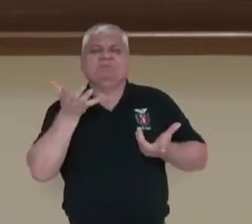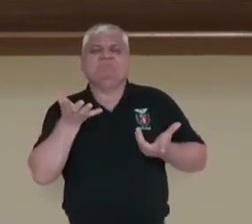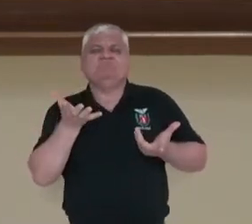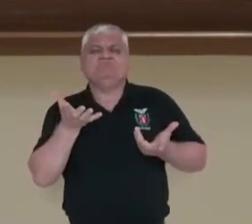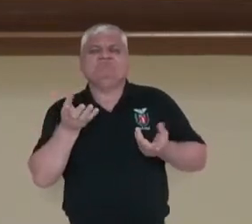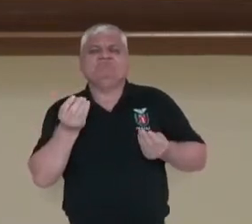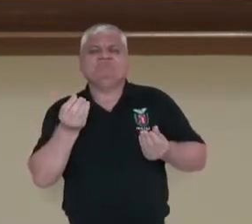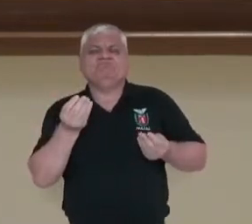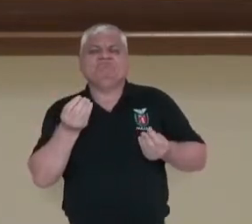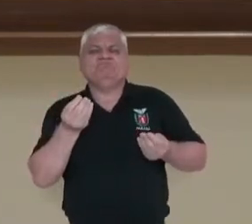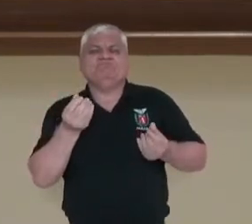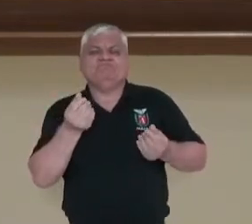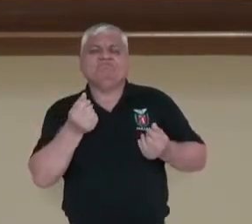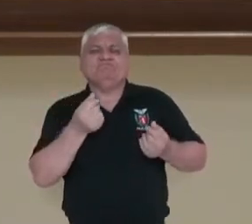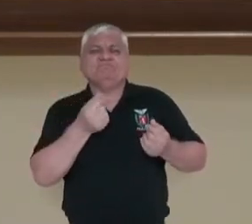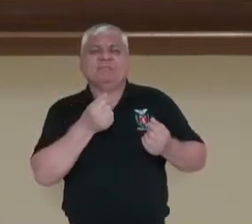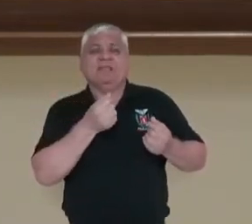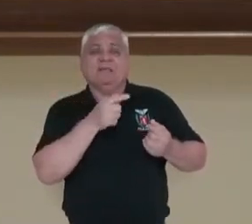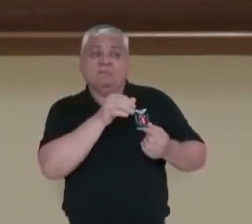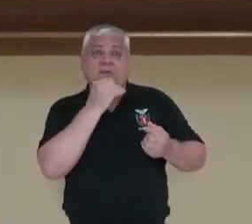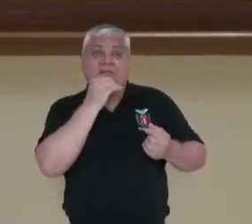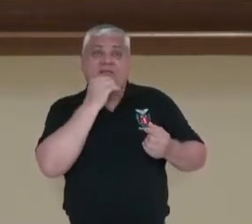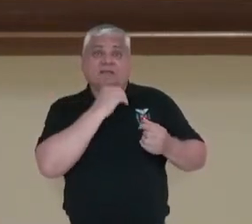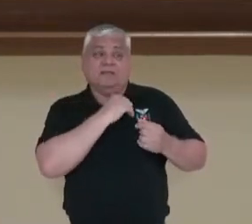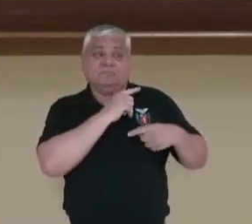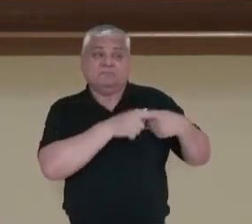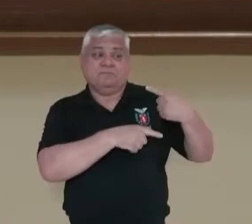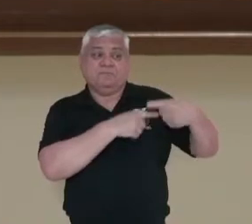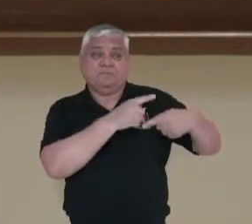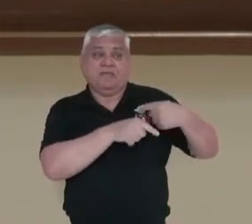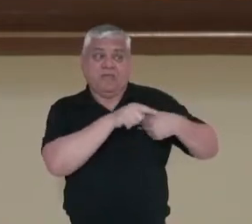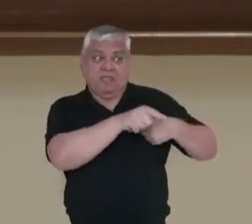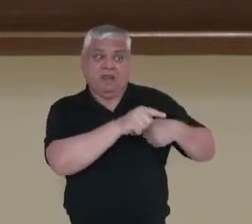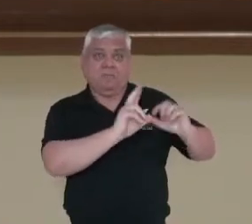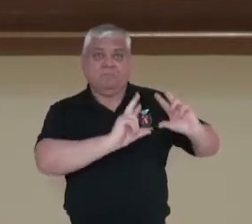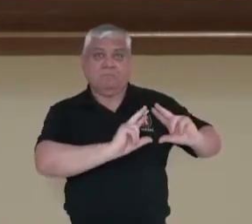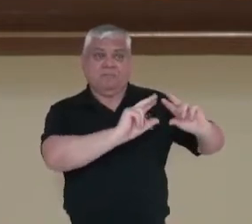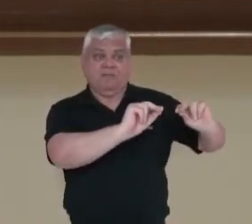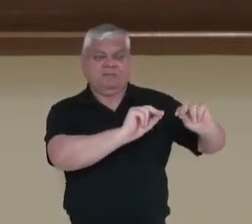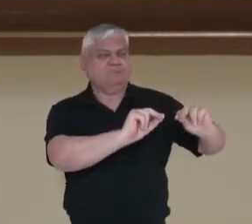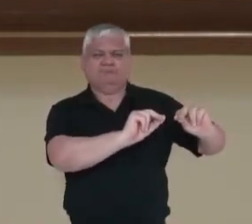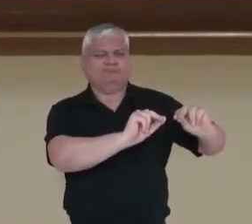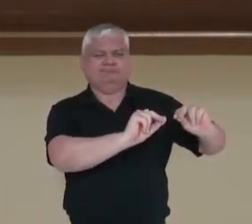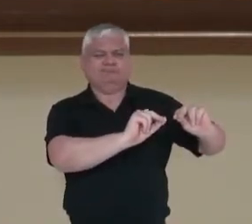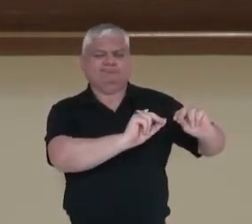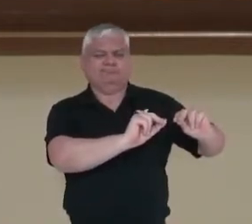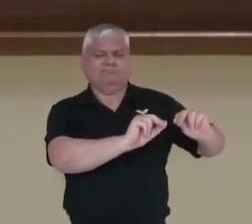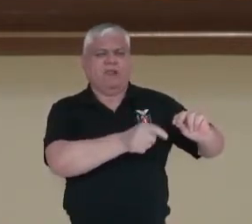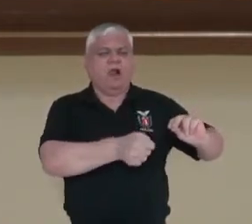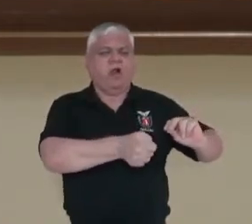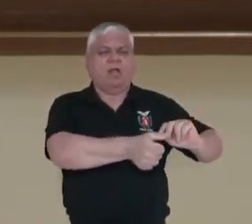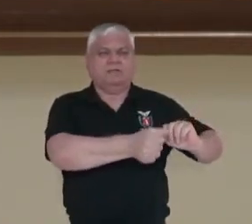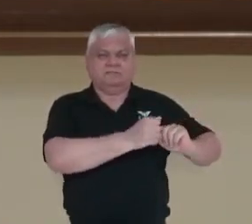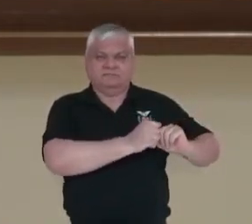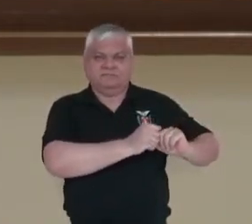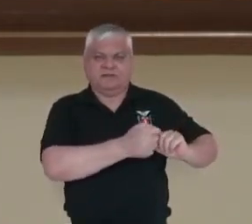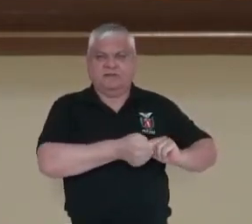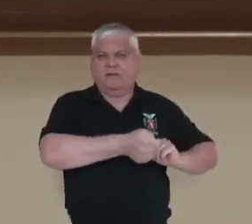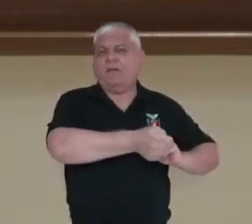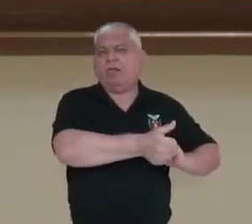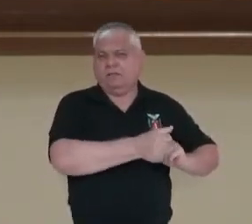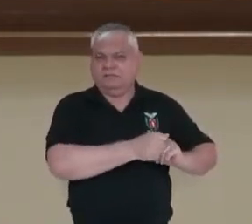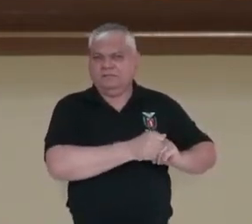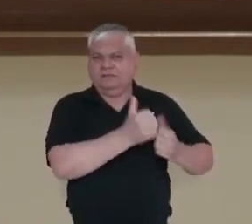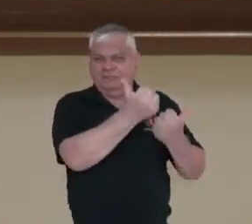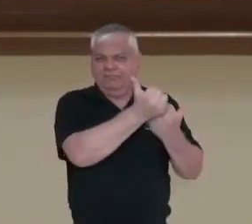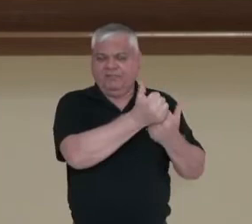digamos, algumas heranças que poderiam ser de méritos, digamos assim, elas são invertidas por ordens, por